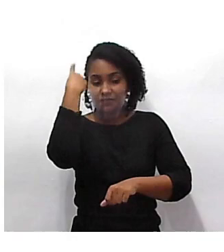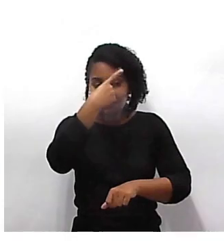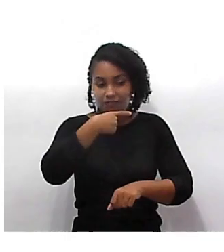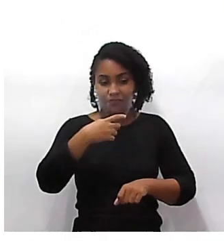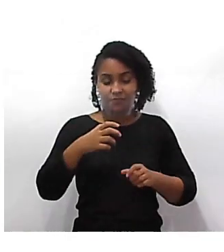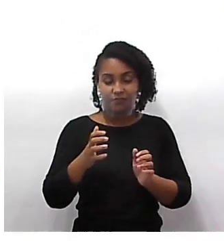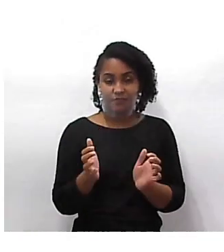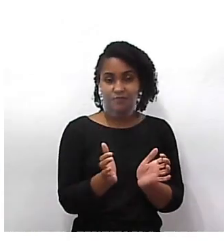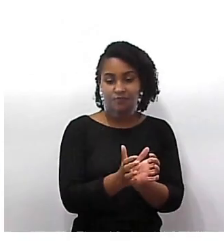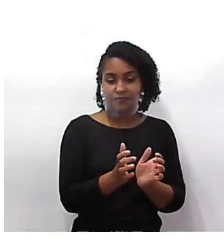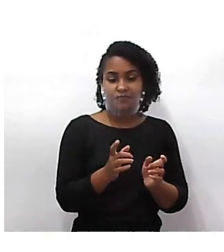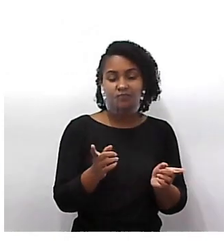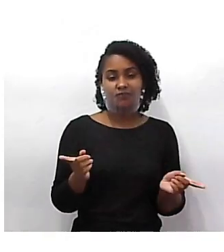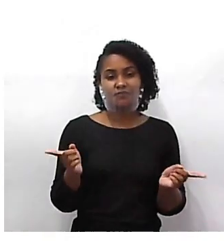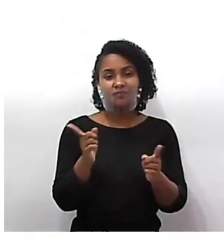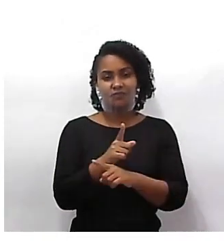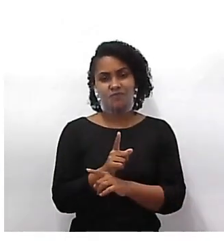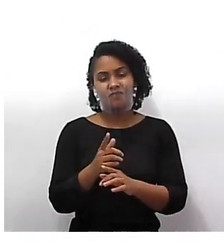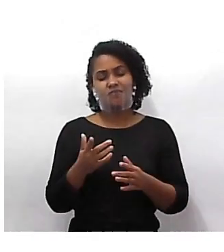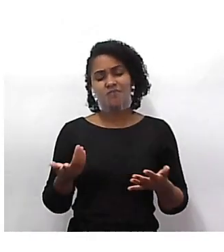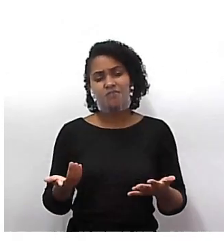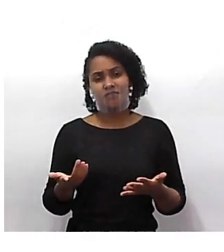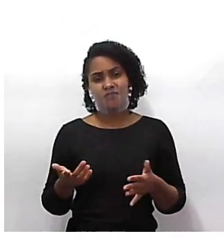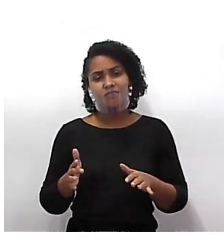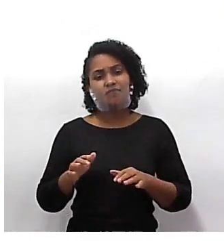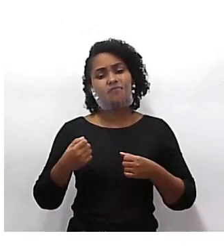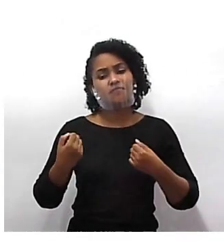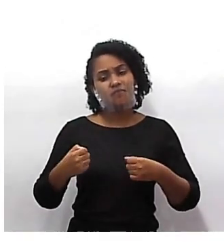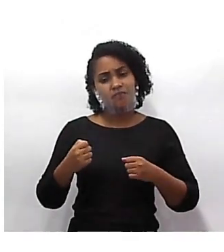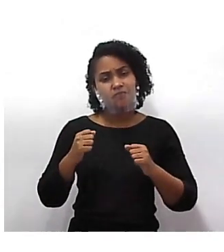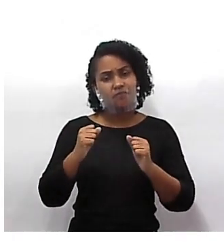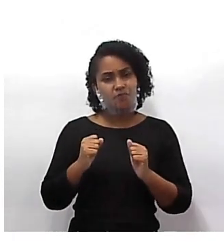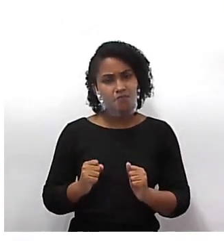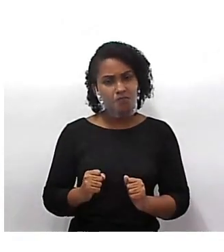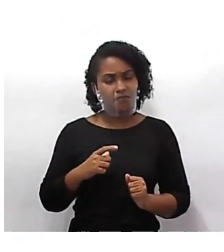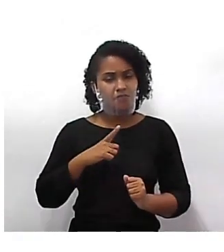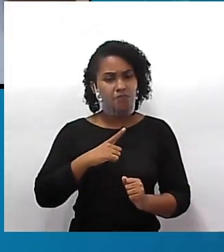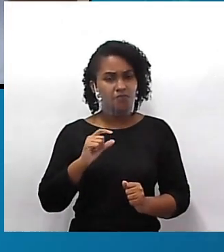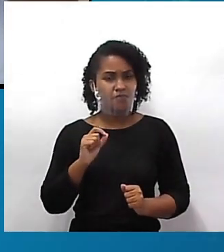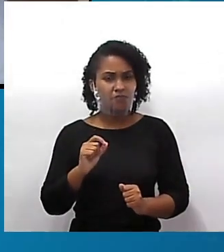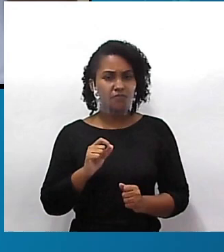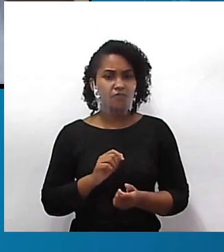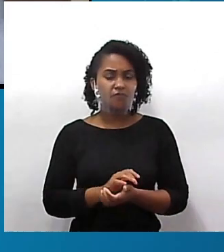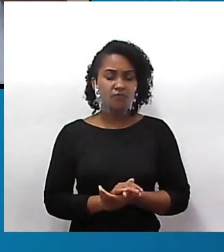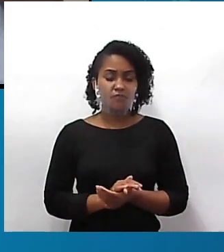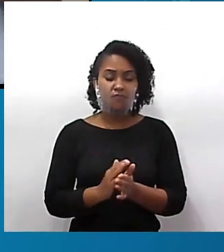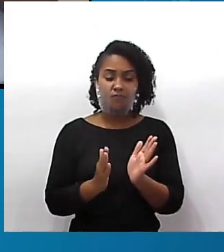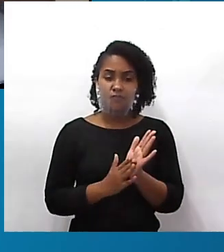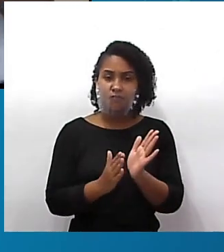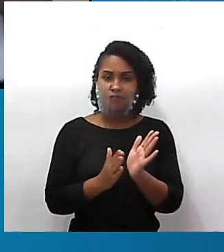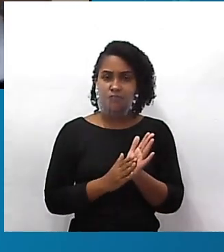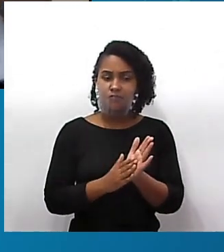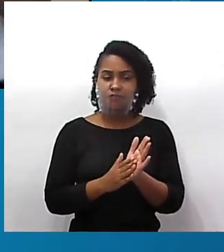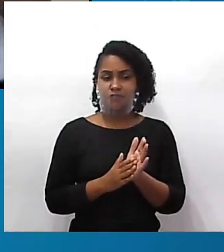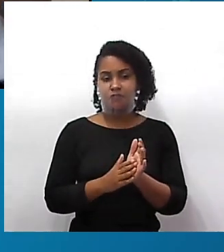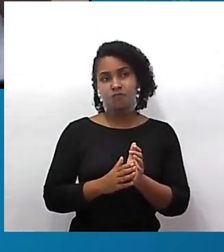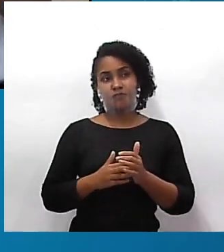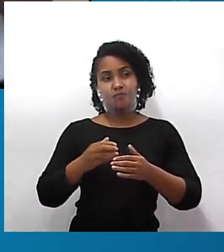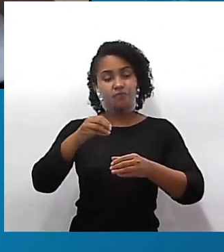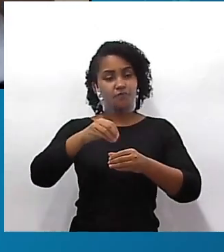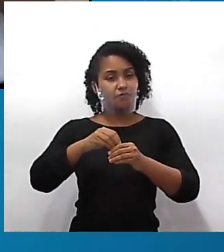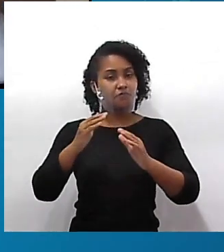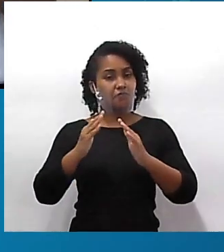de turnos. Então, além desse rodízio de turnos, você pode fazer o quê? Propor trabalho home office